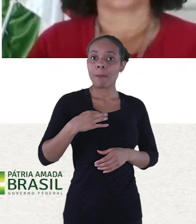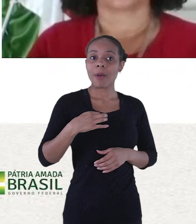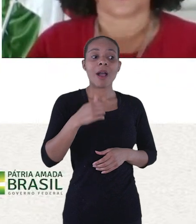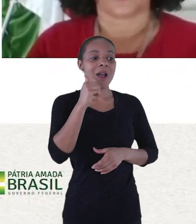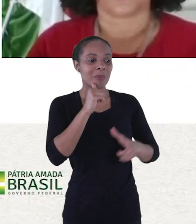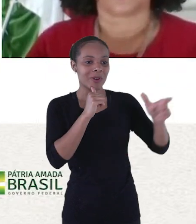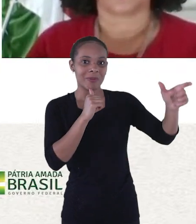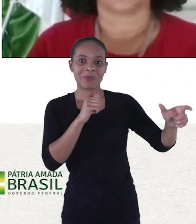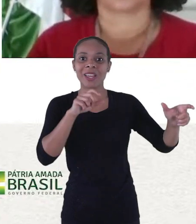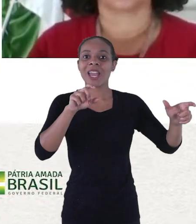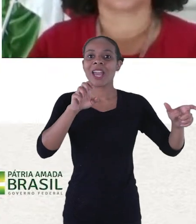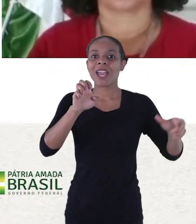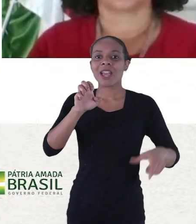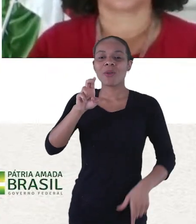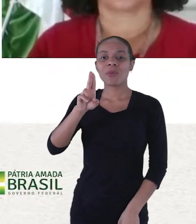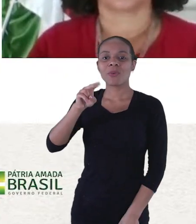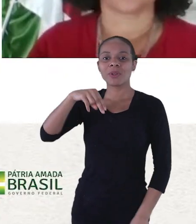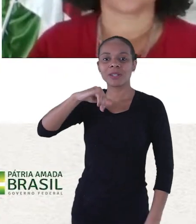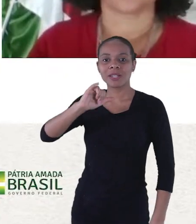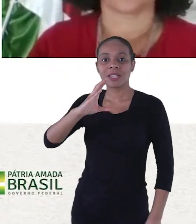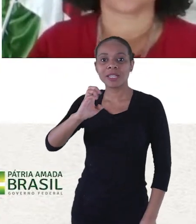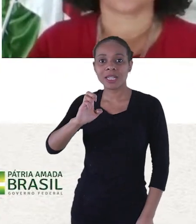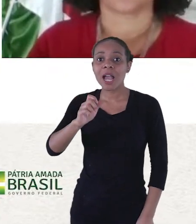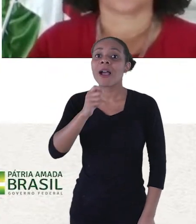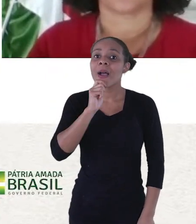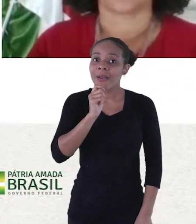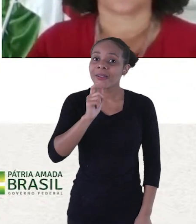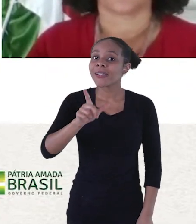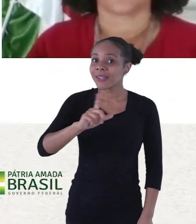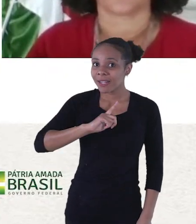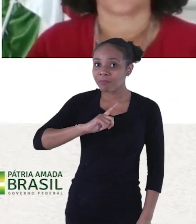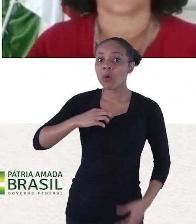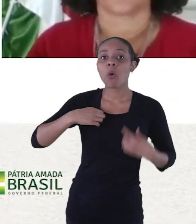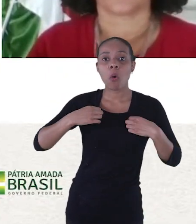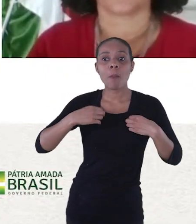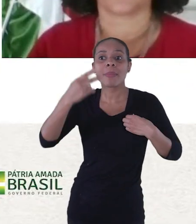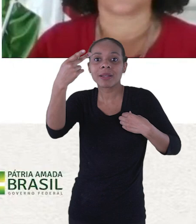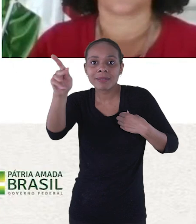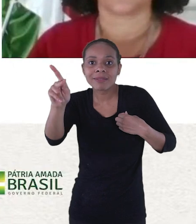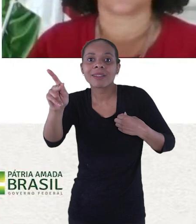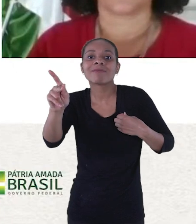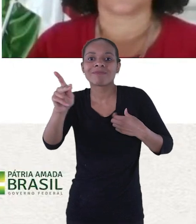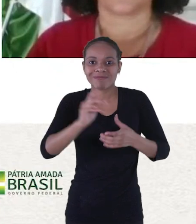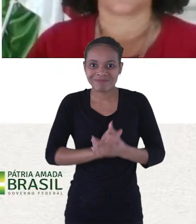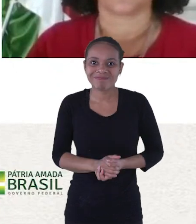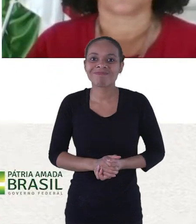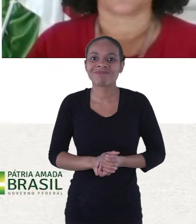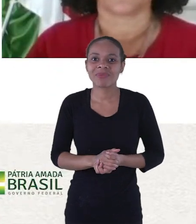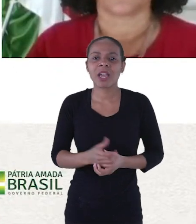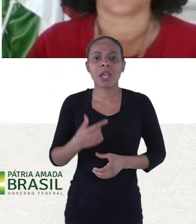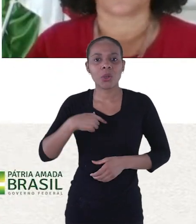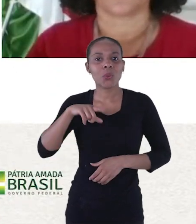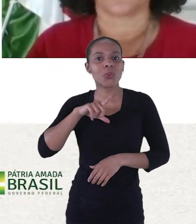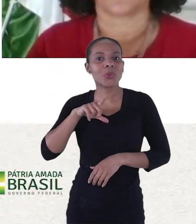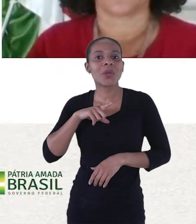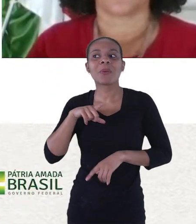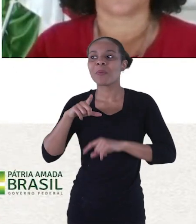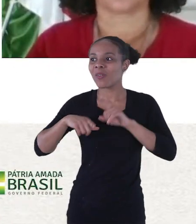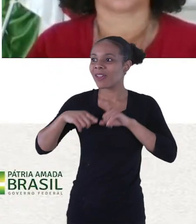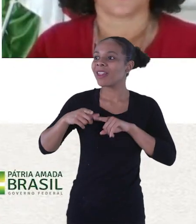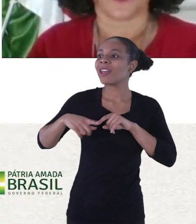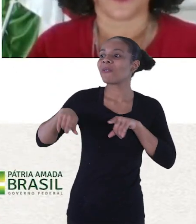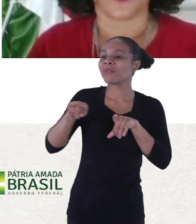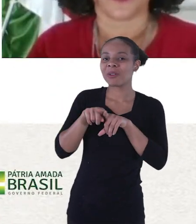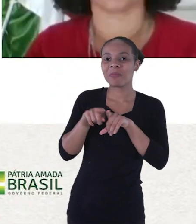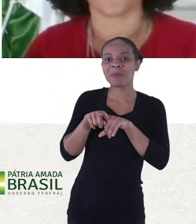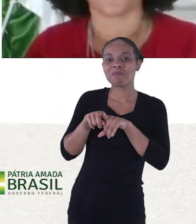tem objetos que pertenciam à Carolina. Eu tenho aqui um pedaço de telha que eu trouxe lá do sítio de Parelheiros,